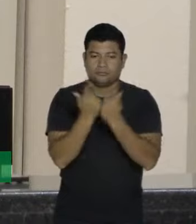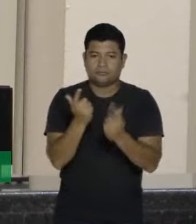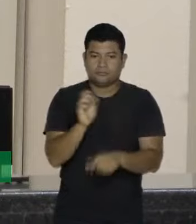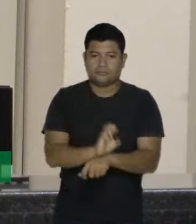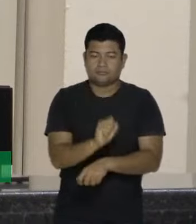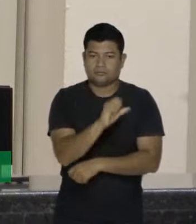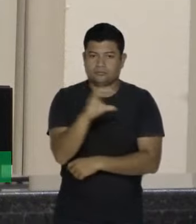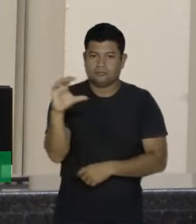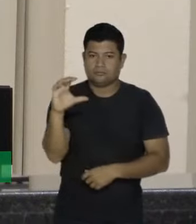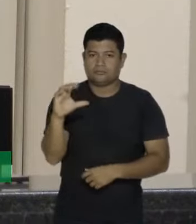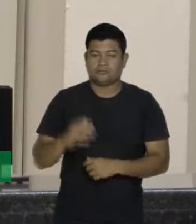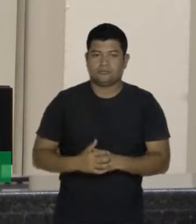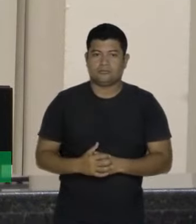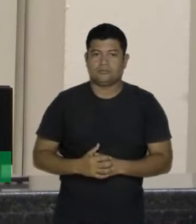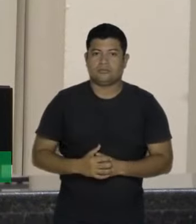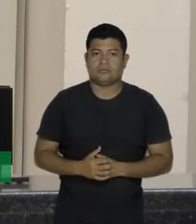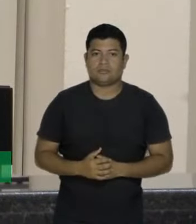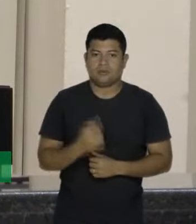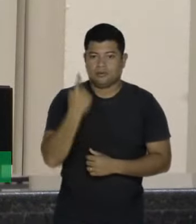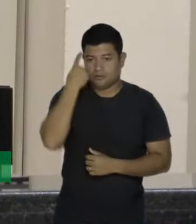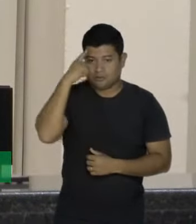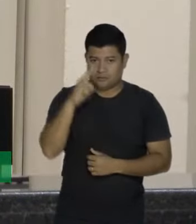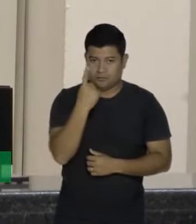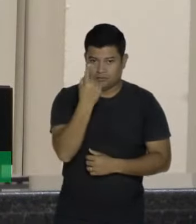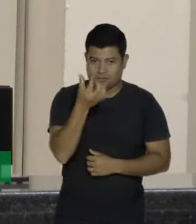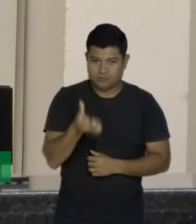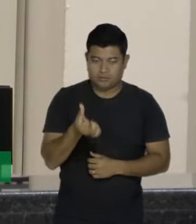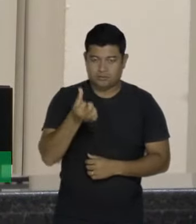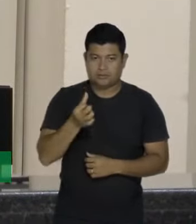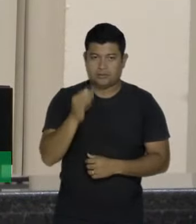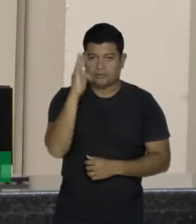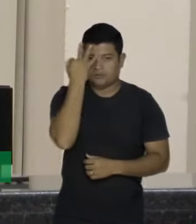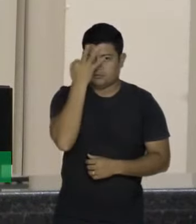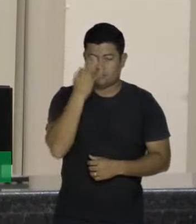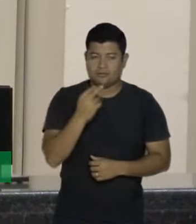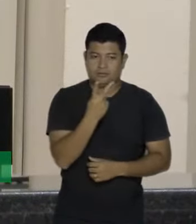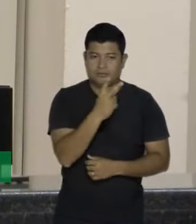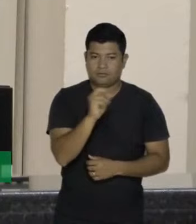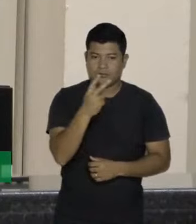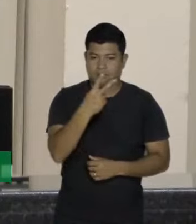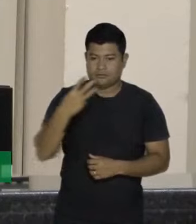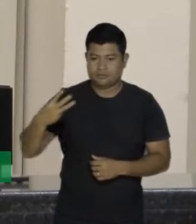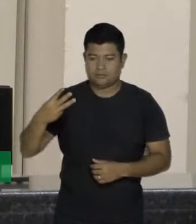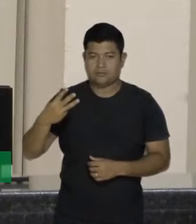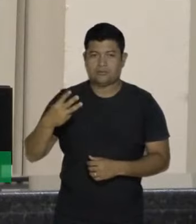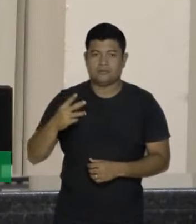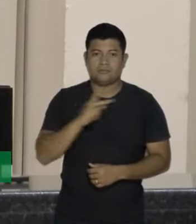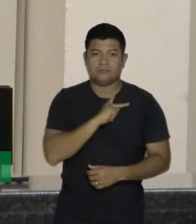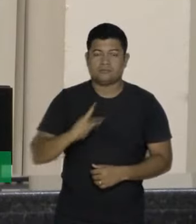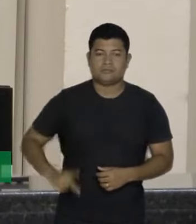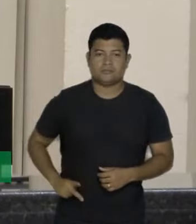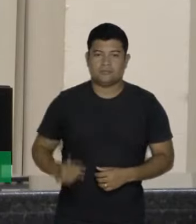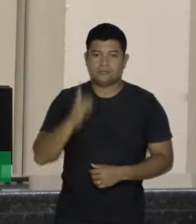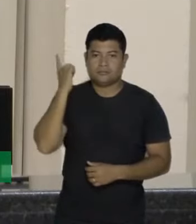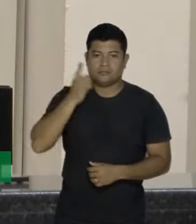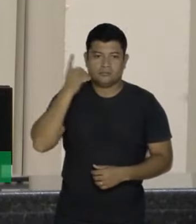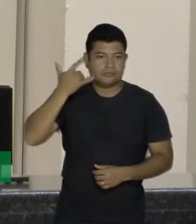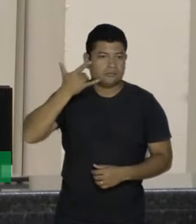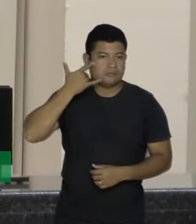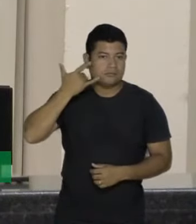Santa Catarina, realizada em 16 de fevereiro de 2023, sob a presidência dos deputados Mauro de